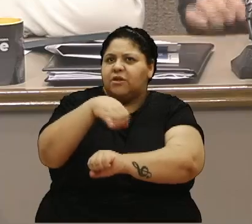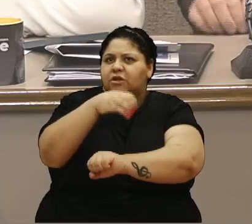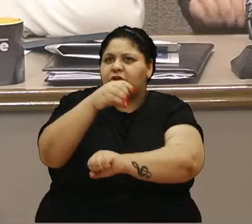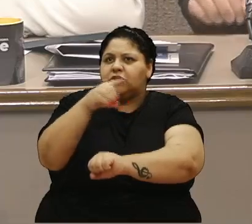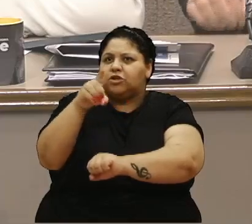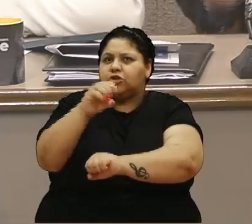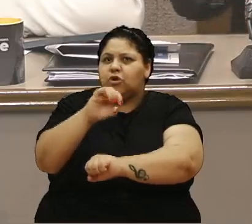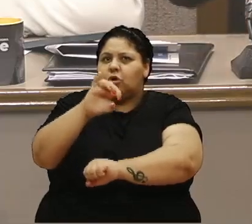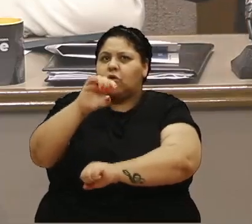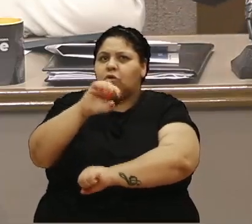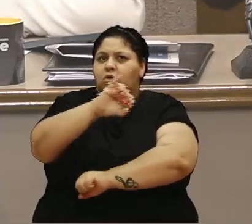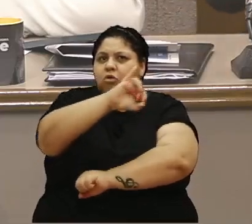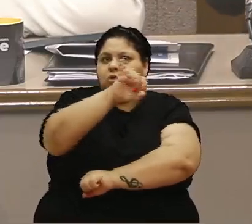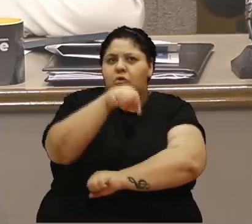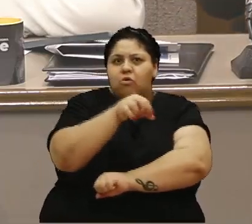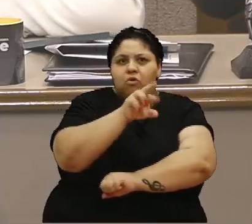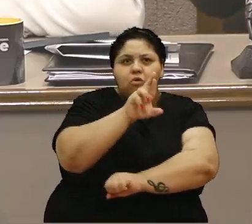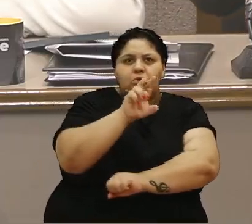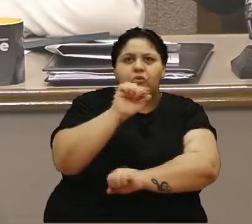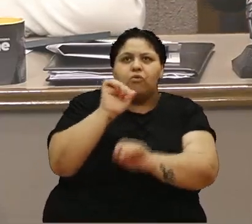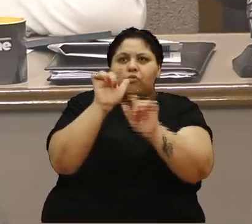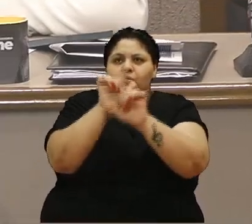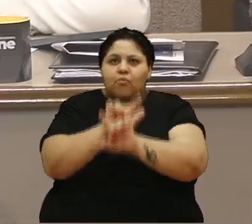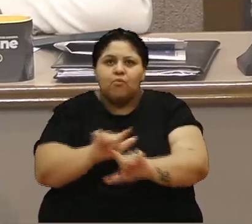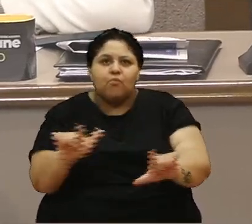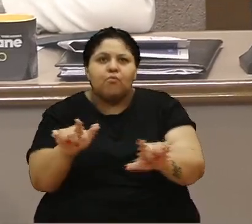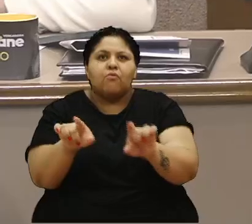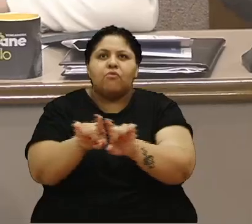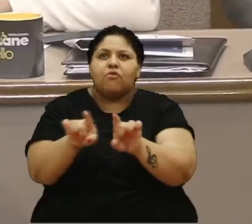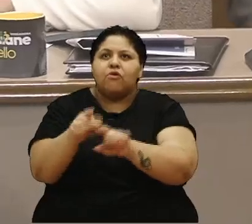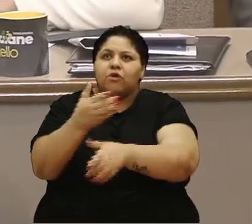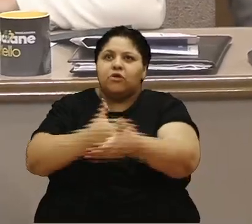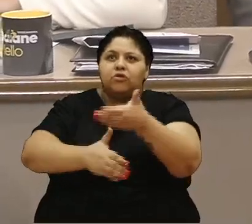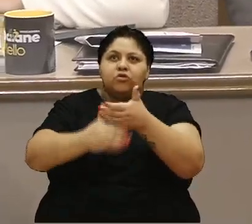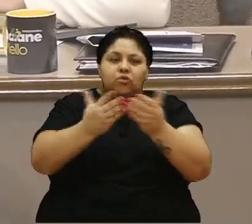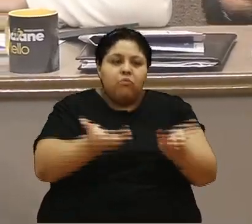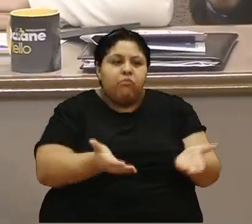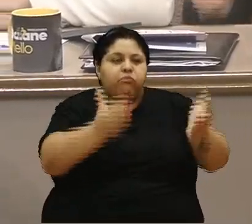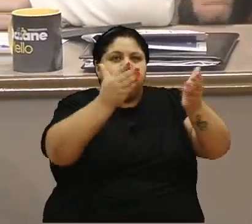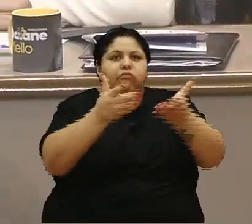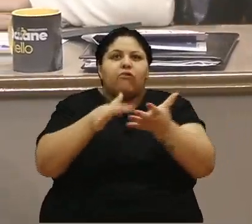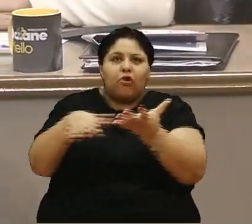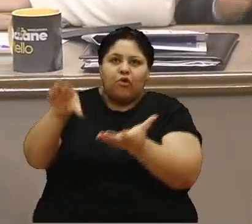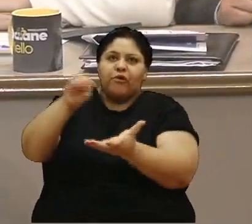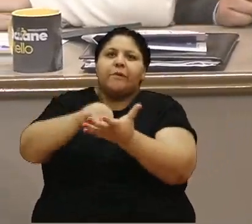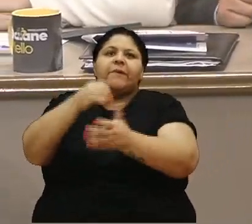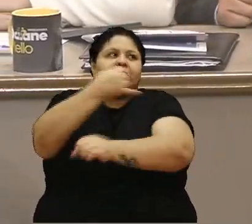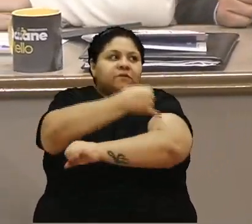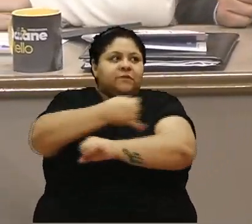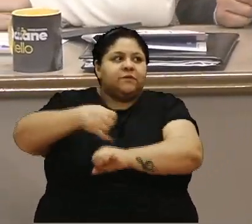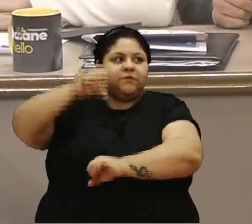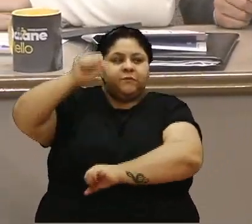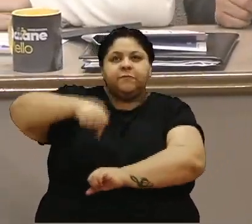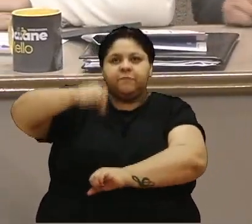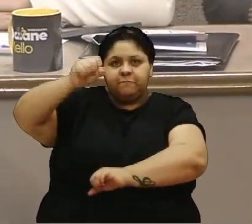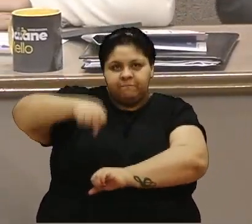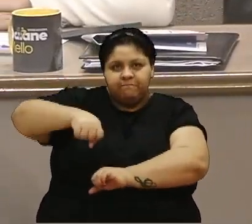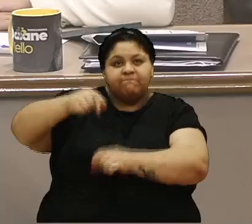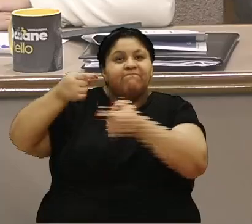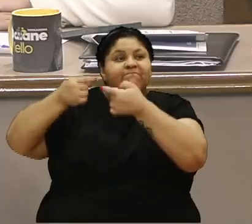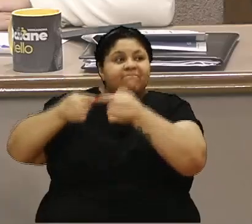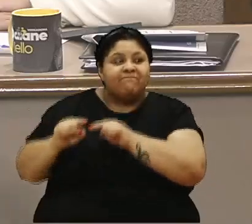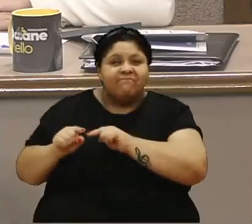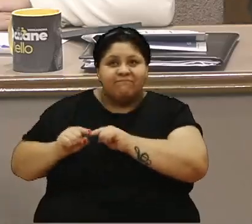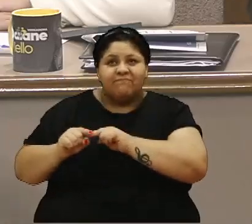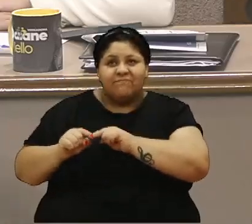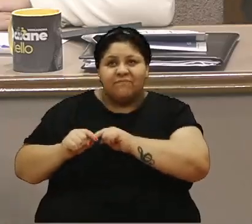né? Extremamente limpa, bonita, inclusive em torno às lixeiras. Ah, a Codeca passou? Sim, a Codeca passou. Mas